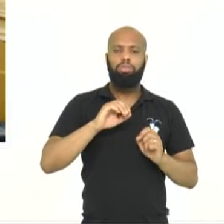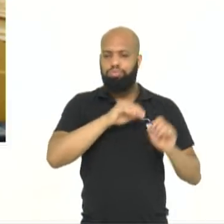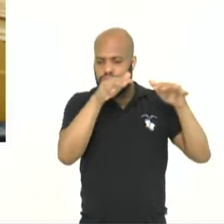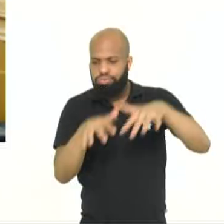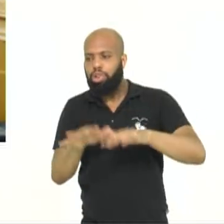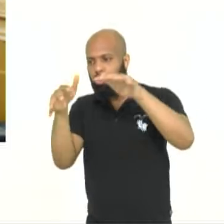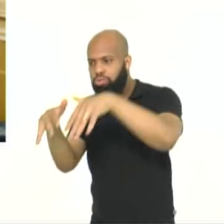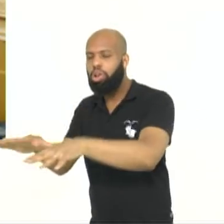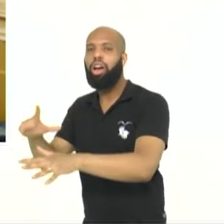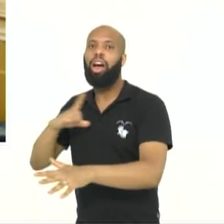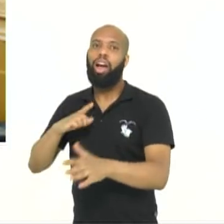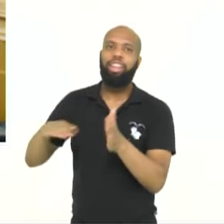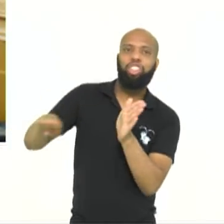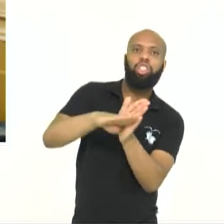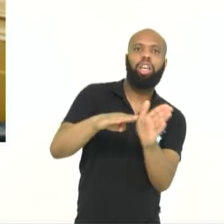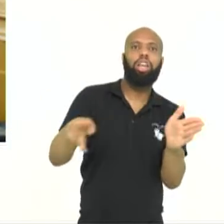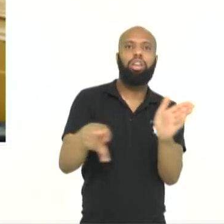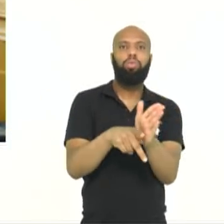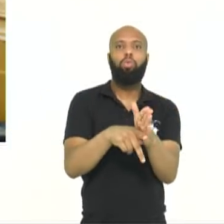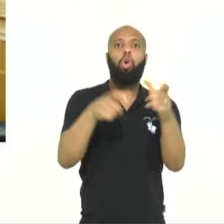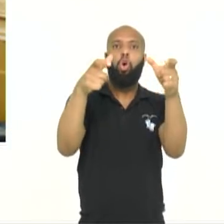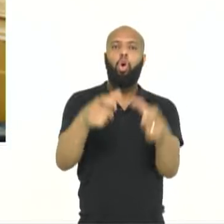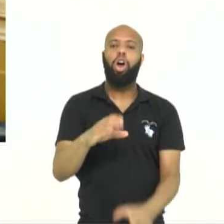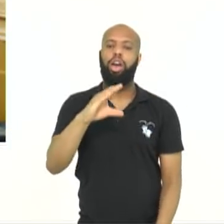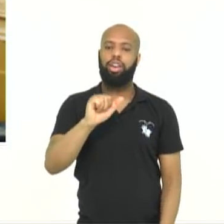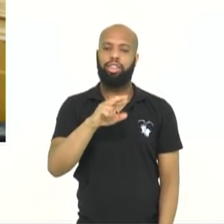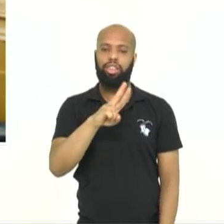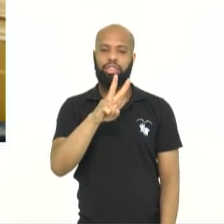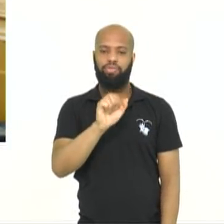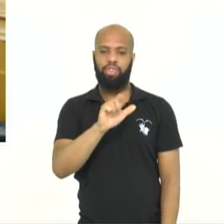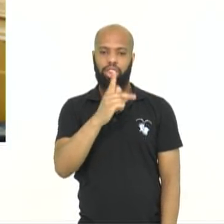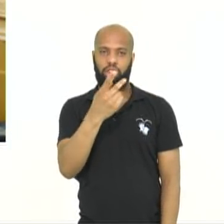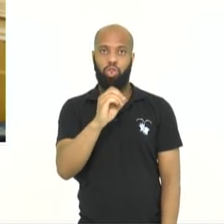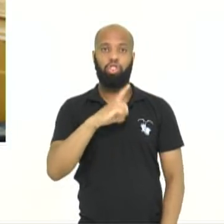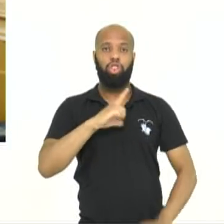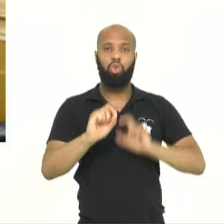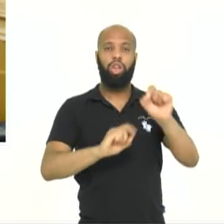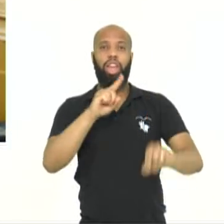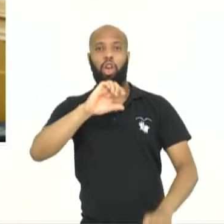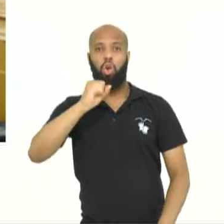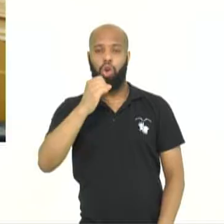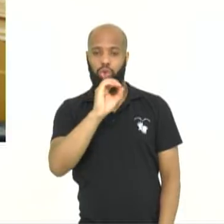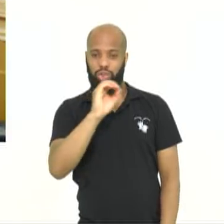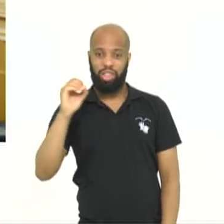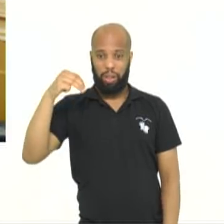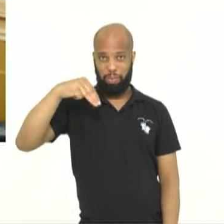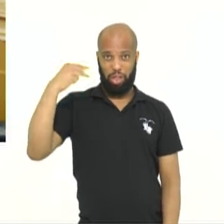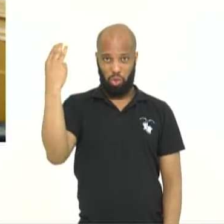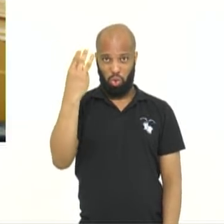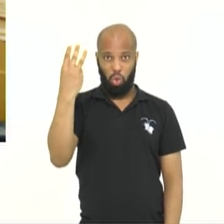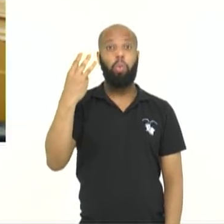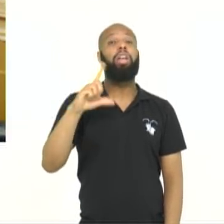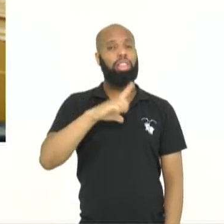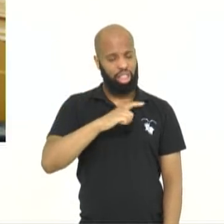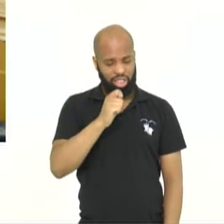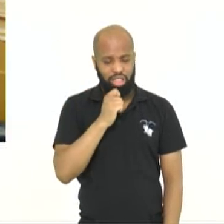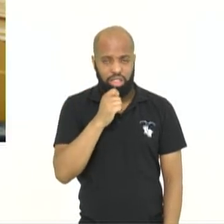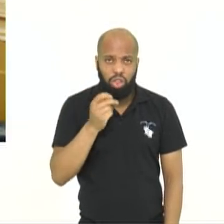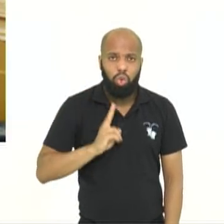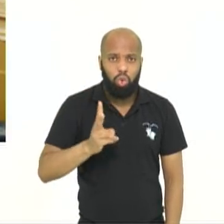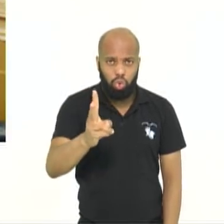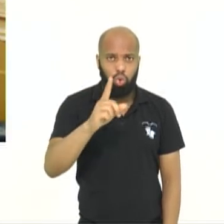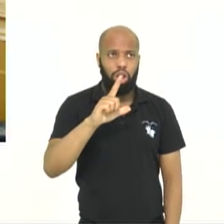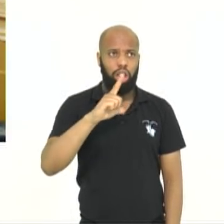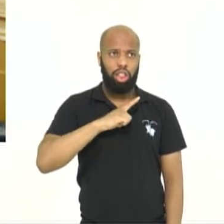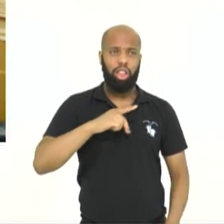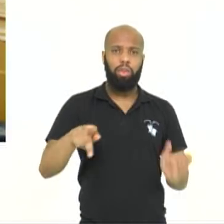no reservatório do Carvalho, que naquela época tinha 800 metros cúbicos, ou melhor, ainda tem, porque ele ainda existe lá na